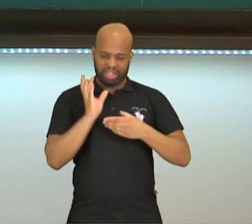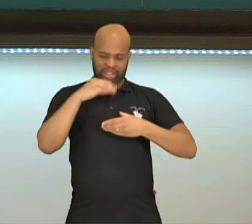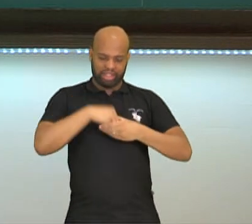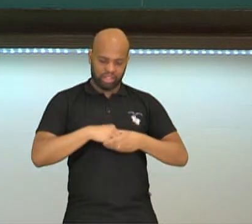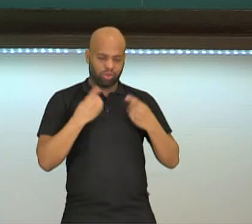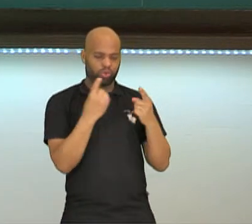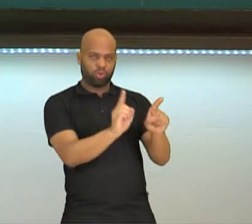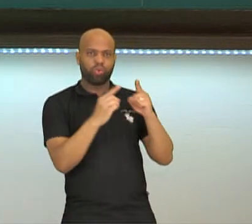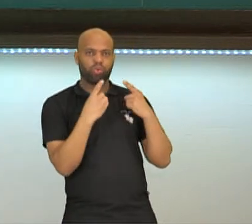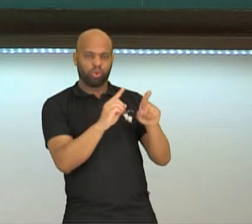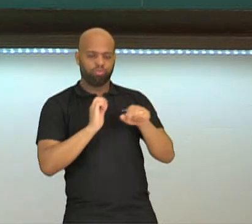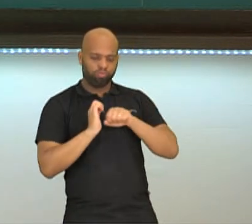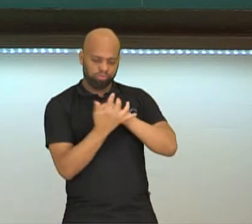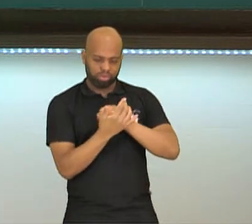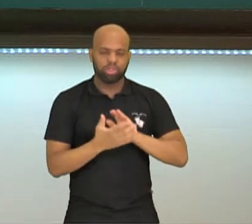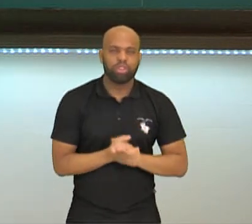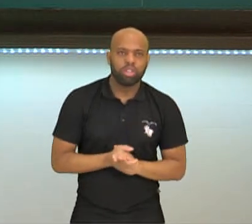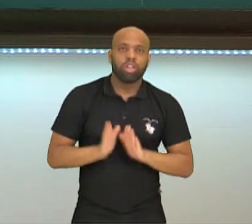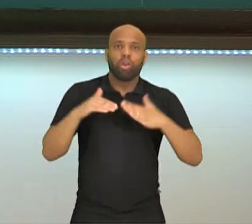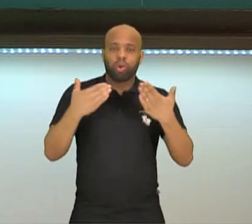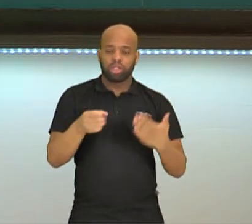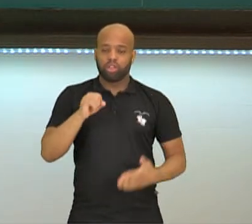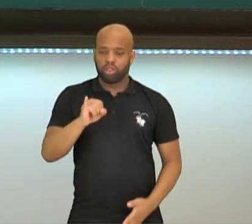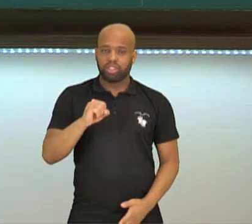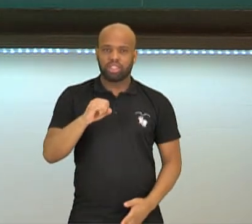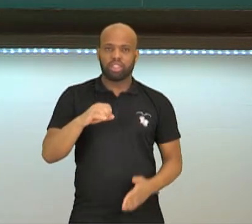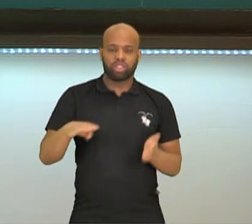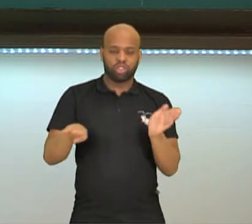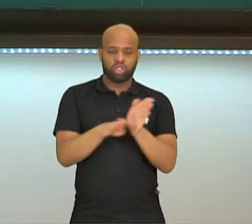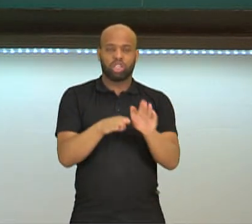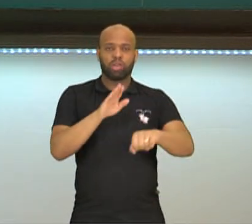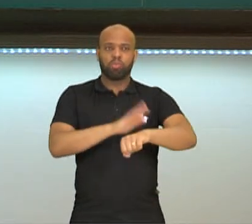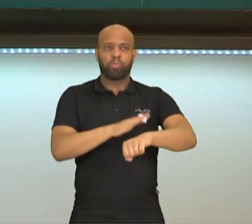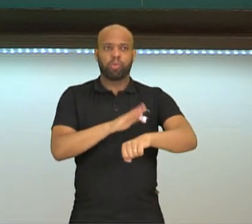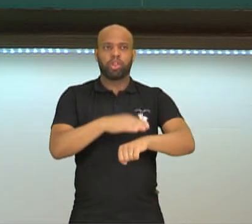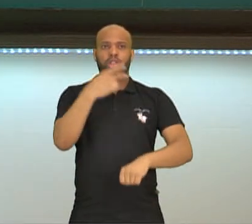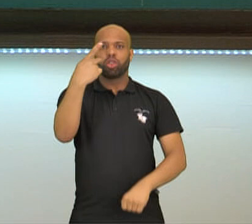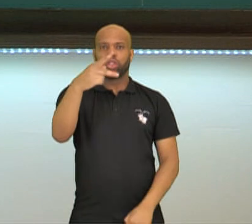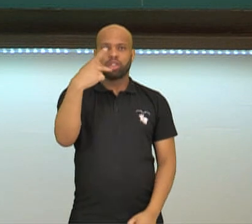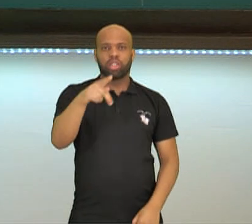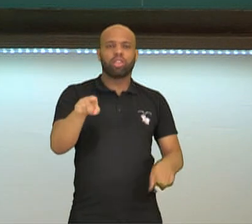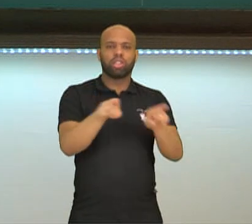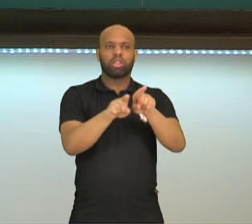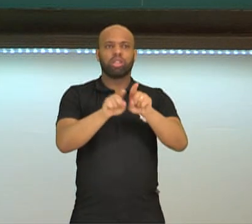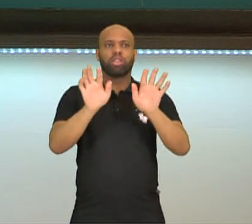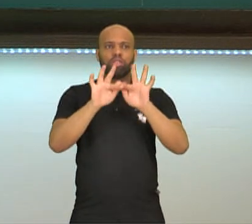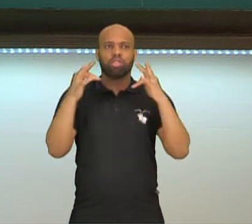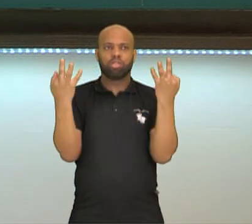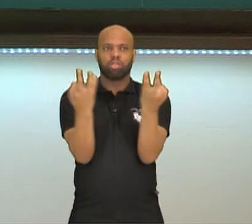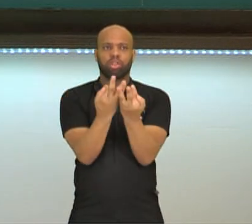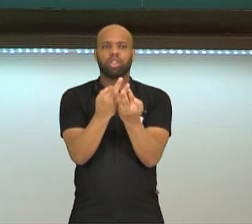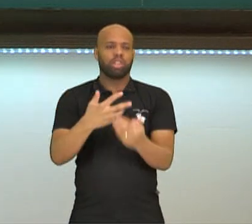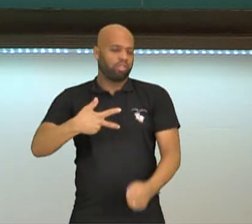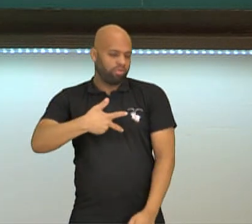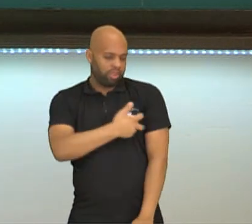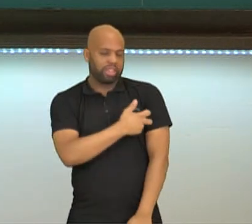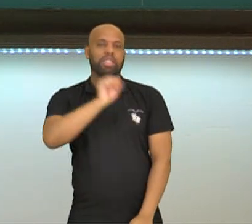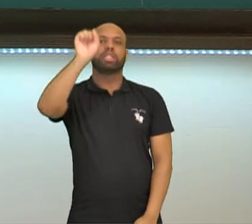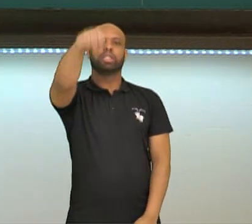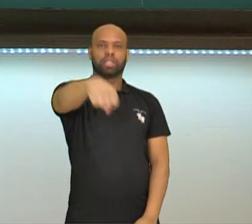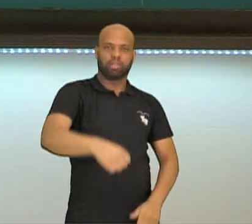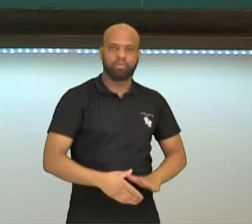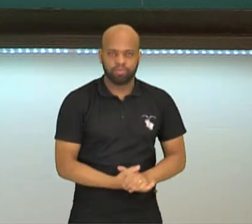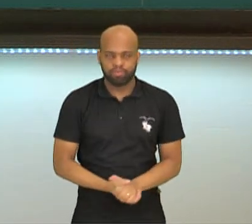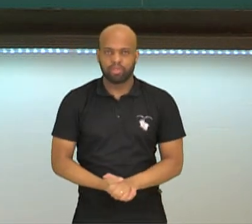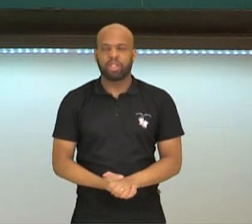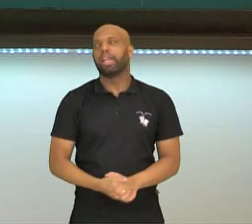o coronavírus. Então, quando chegar a sua vez, quando chegar a vez dos seus familiares, vacina sim.